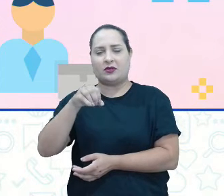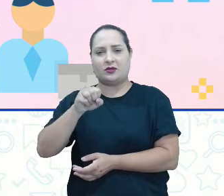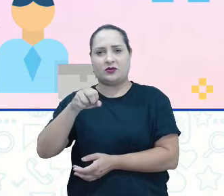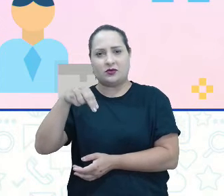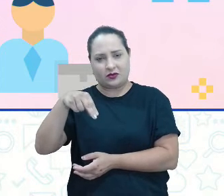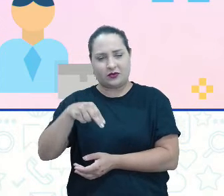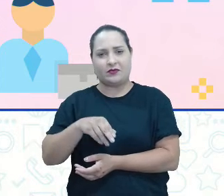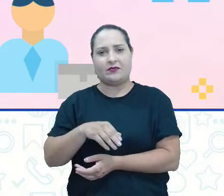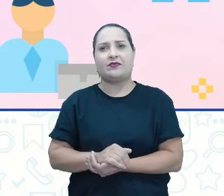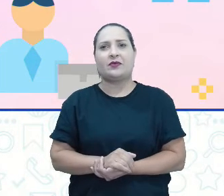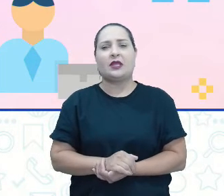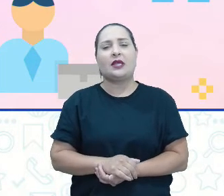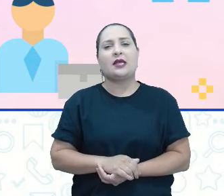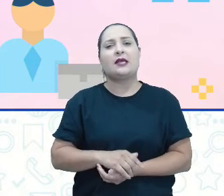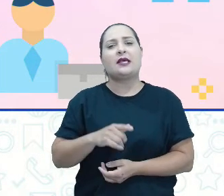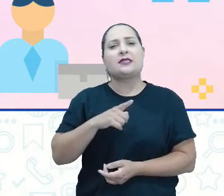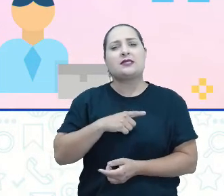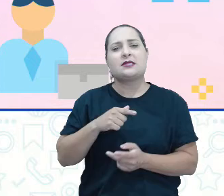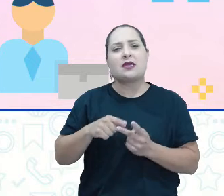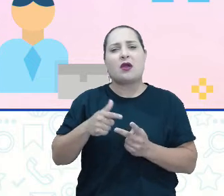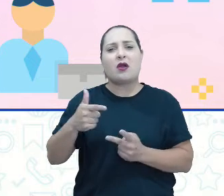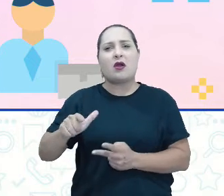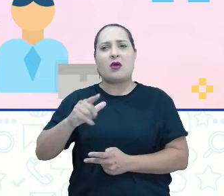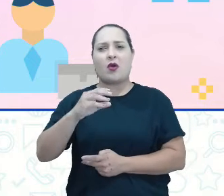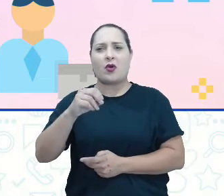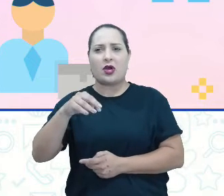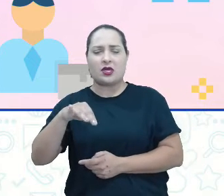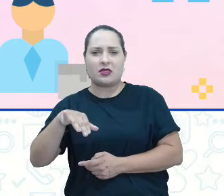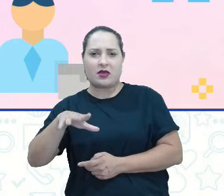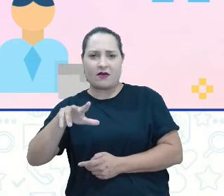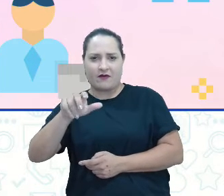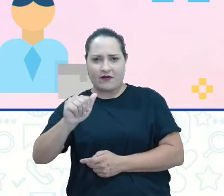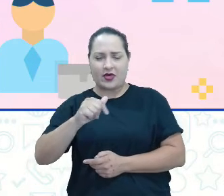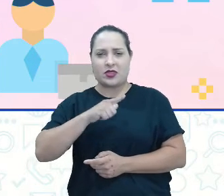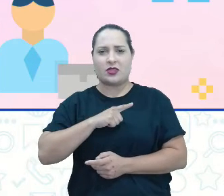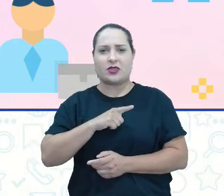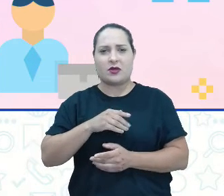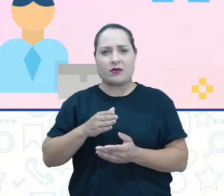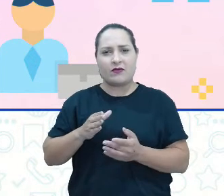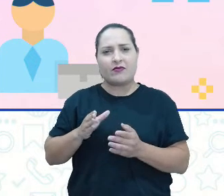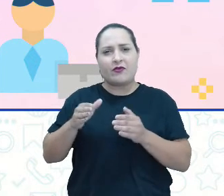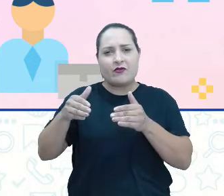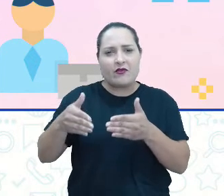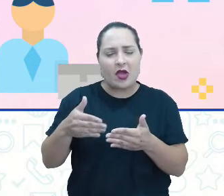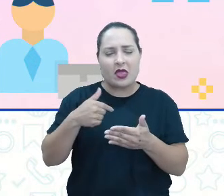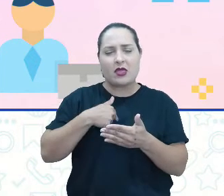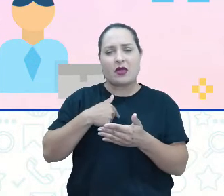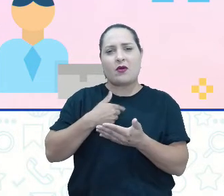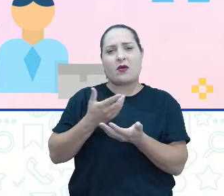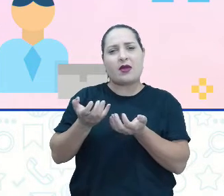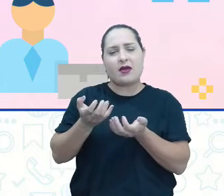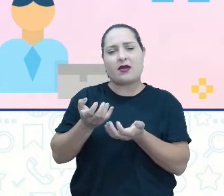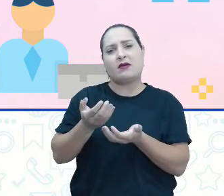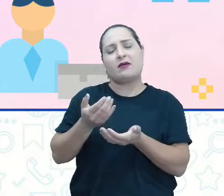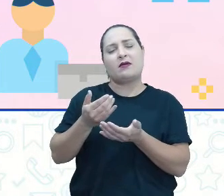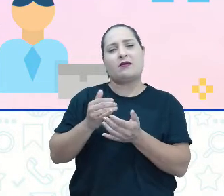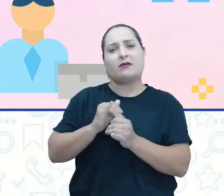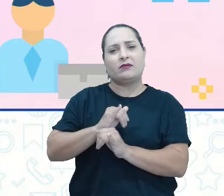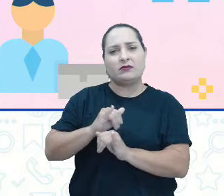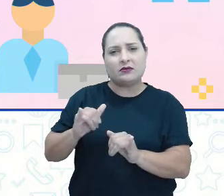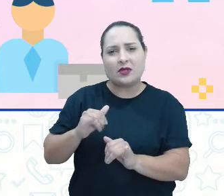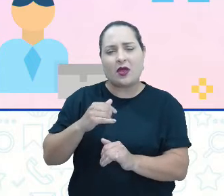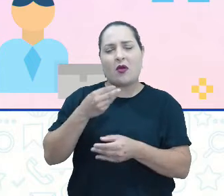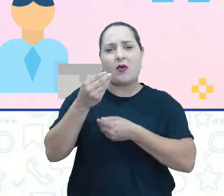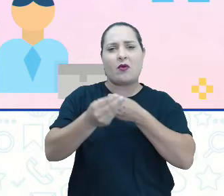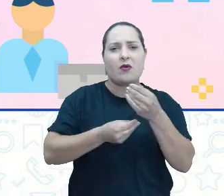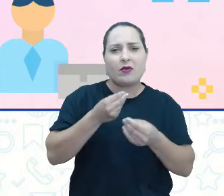A função conativa tem ênfase no destinatário. Então, o foco da minha mensagem, o foco da minha linguagem, como eu